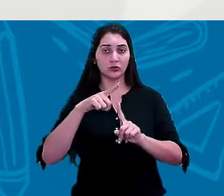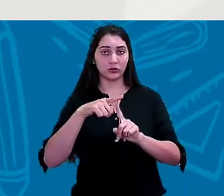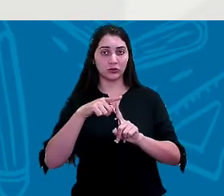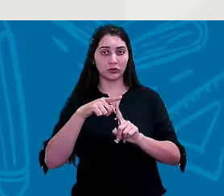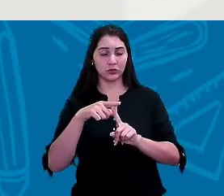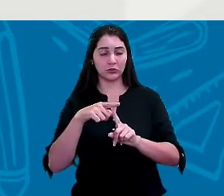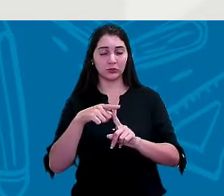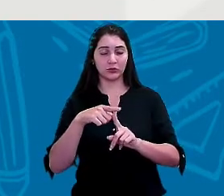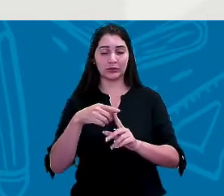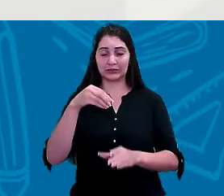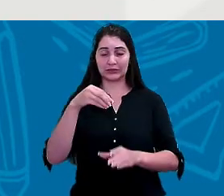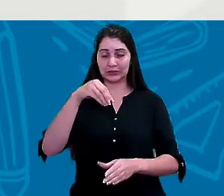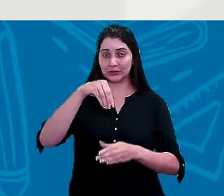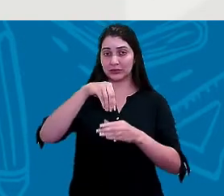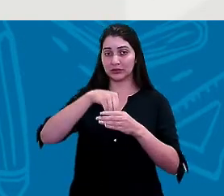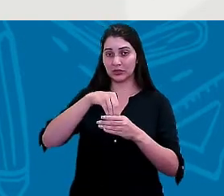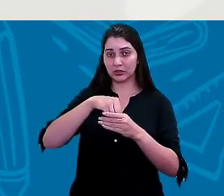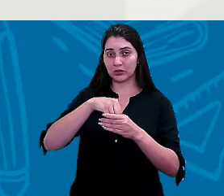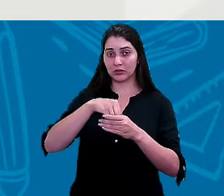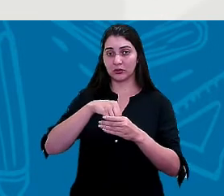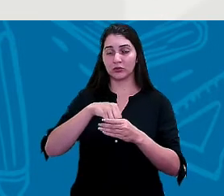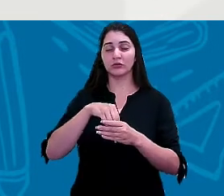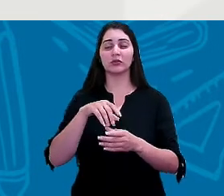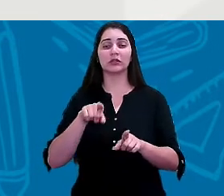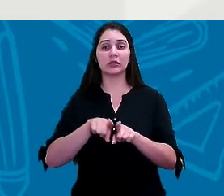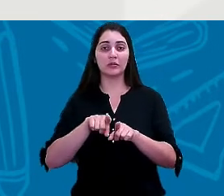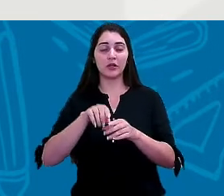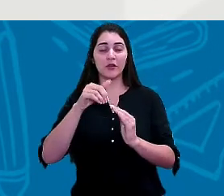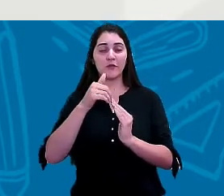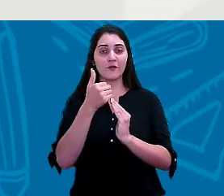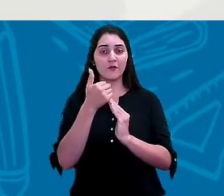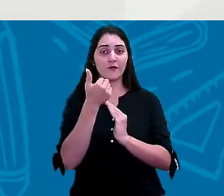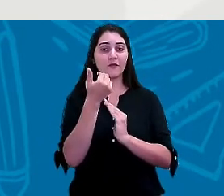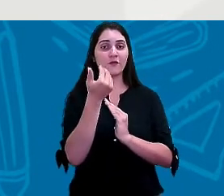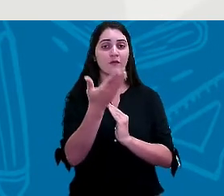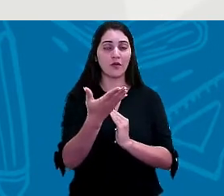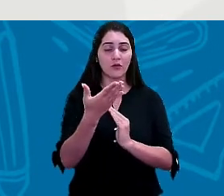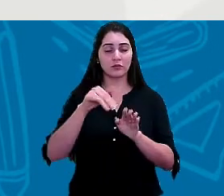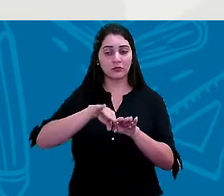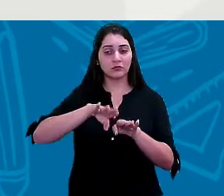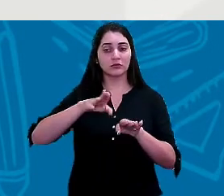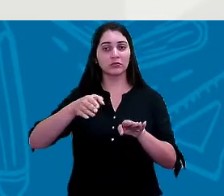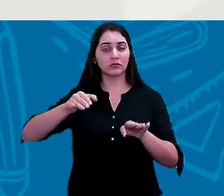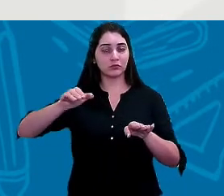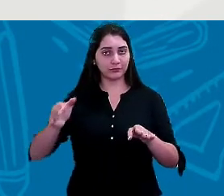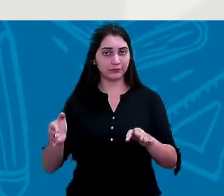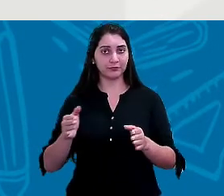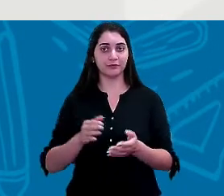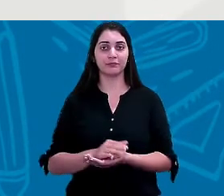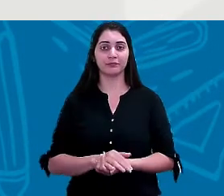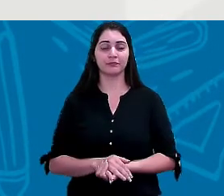agentes internos, endógenos, e externos, os exógenos.